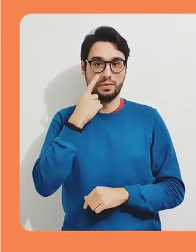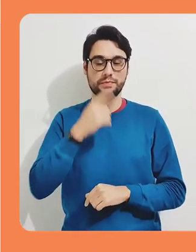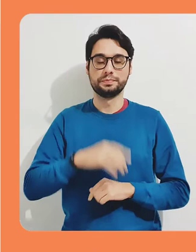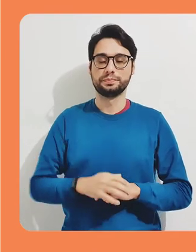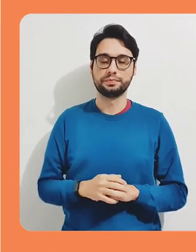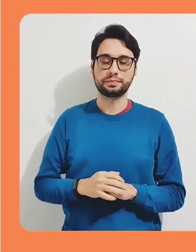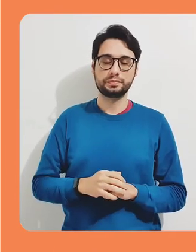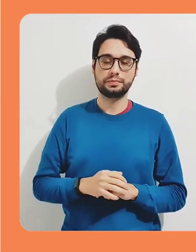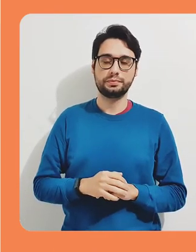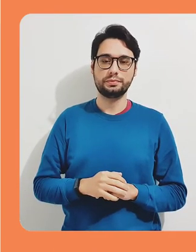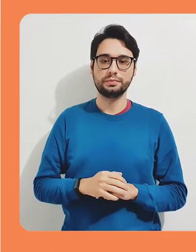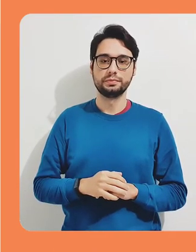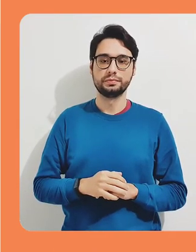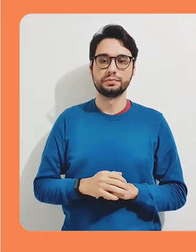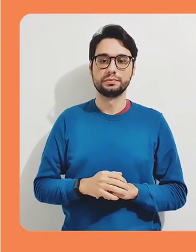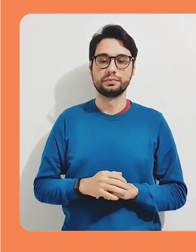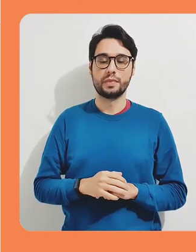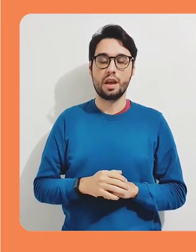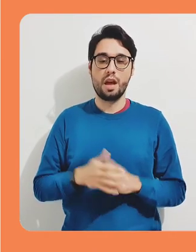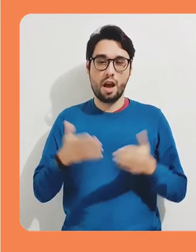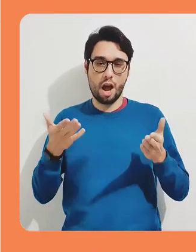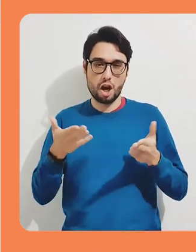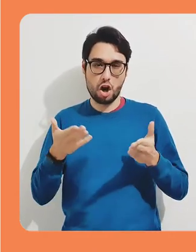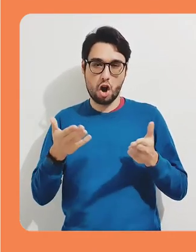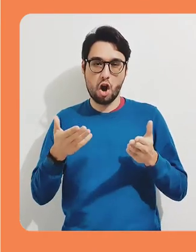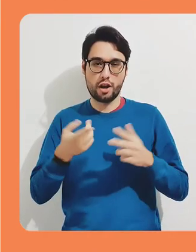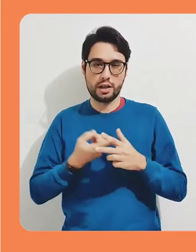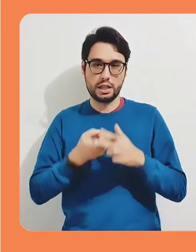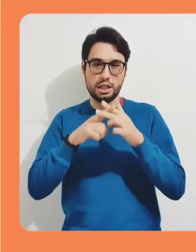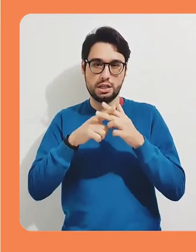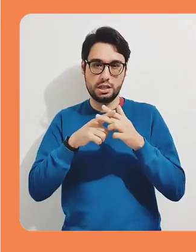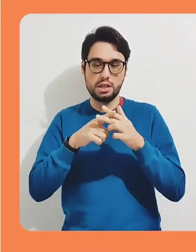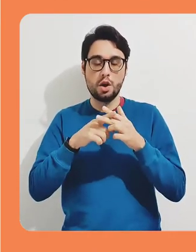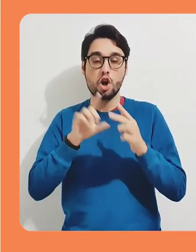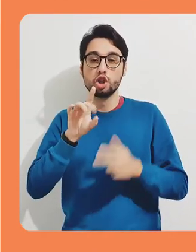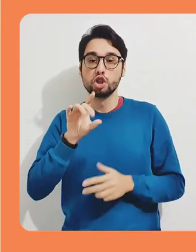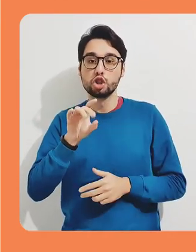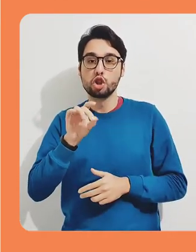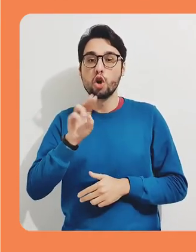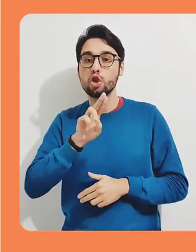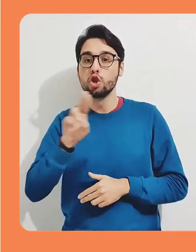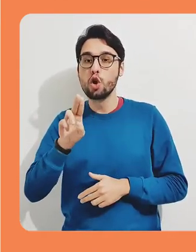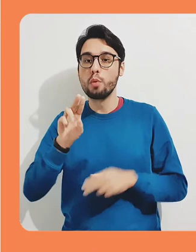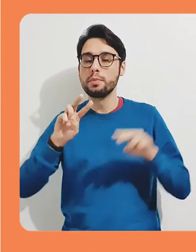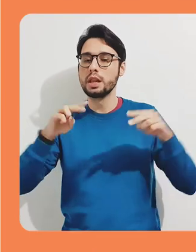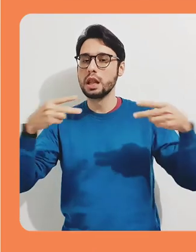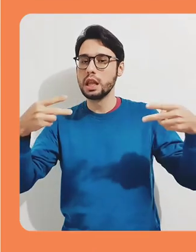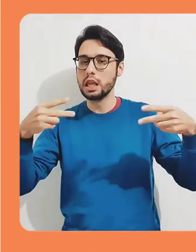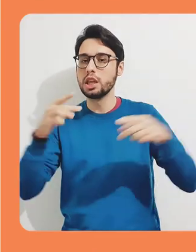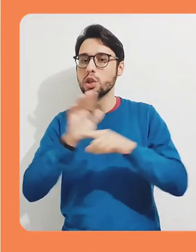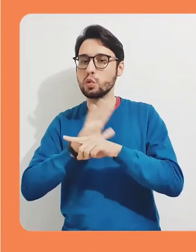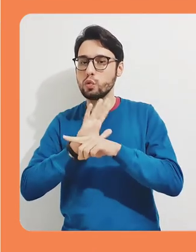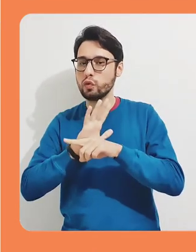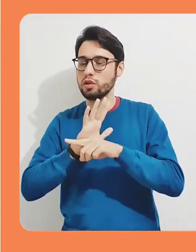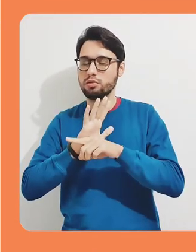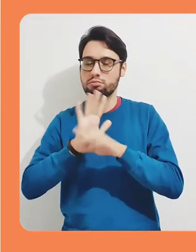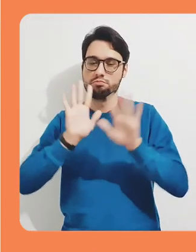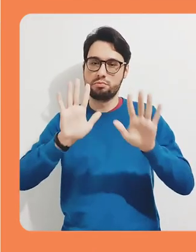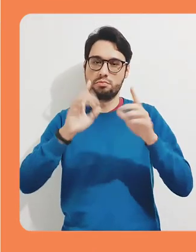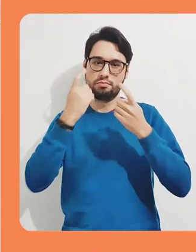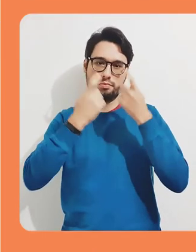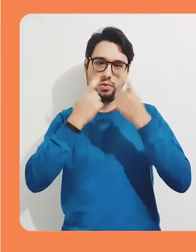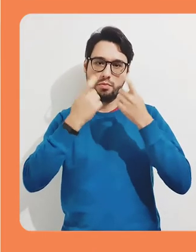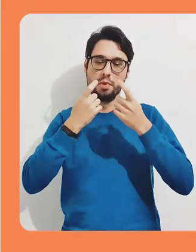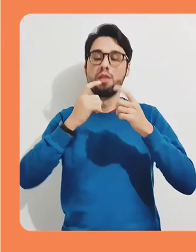ao Moodle ou os vídeos que vocês estão vendo aqui, certo? Bom, vejo que o vídeo carregou